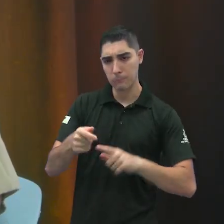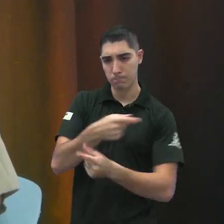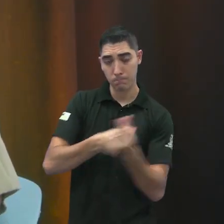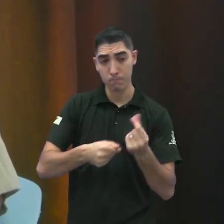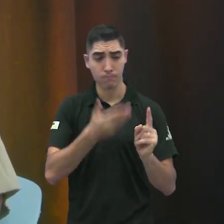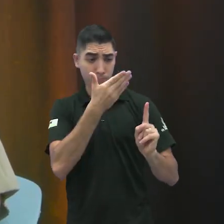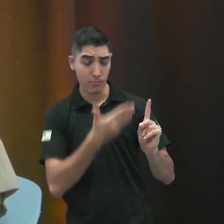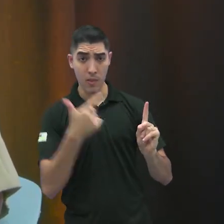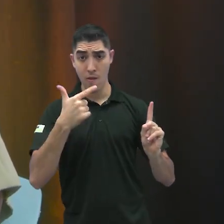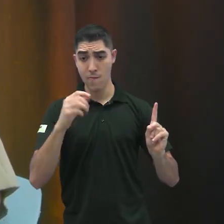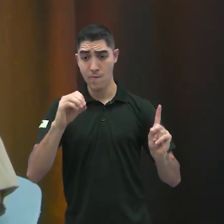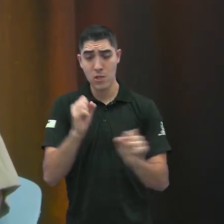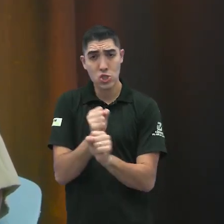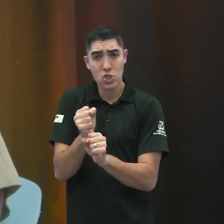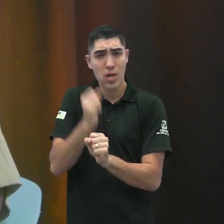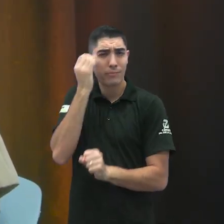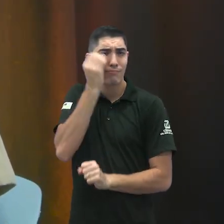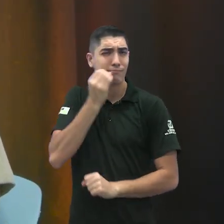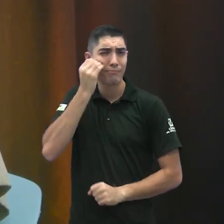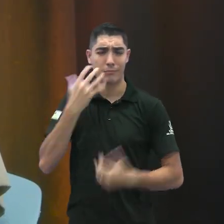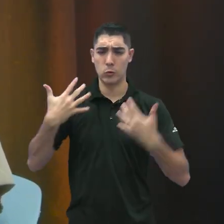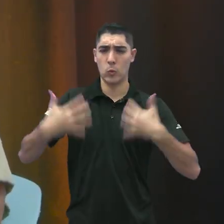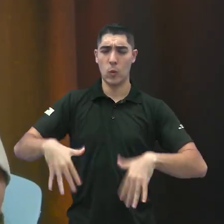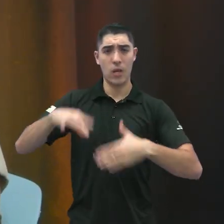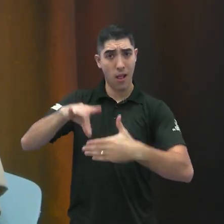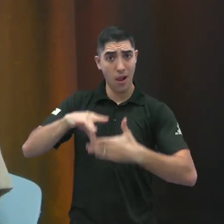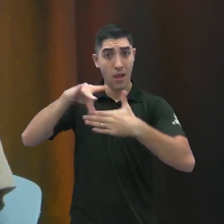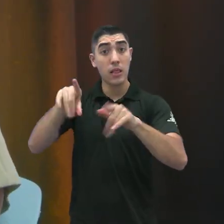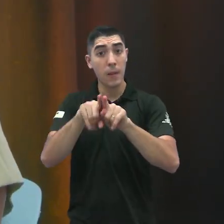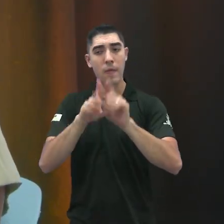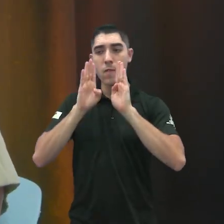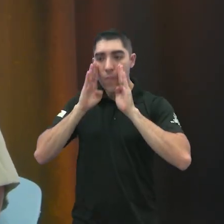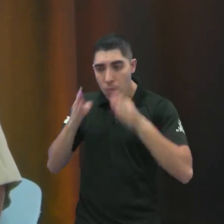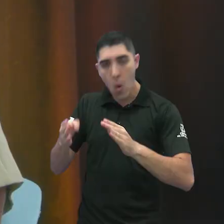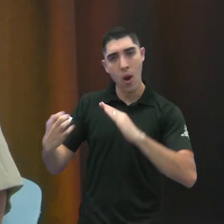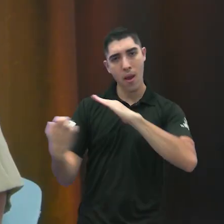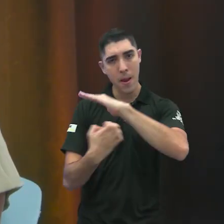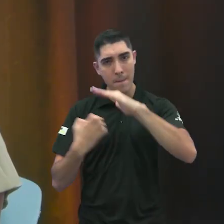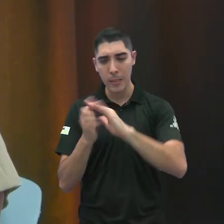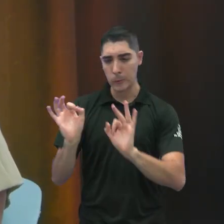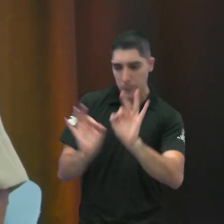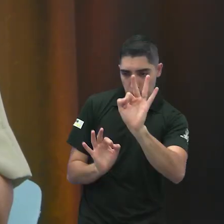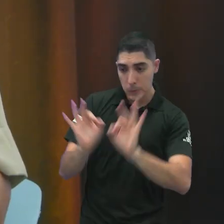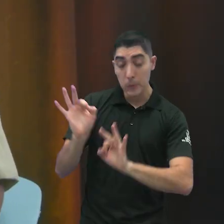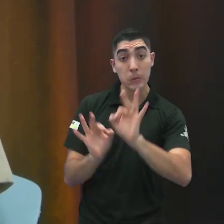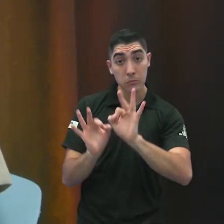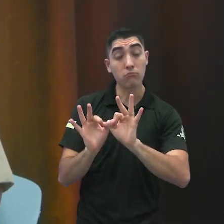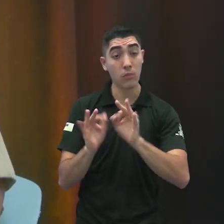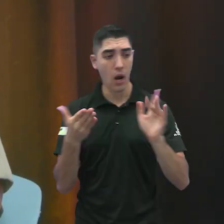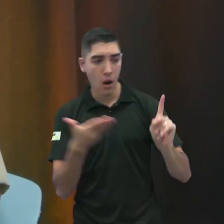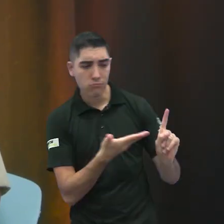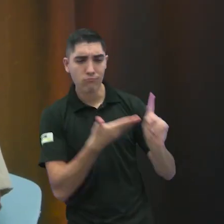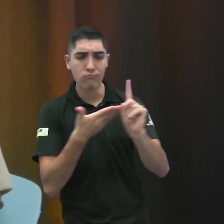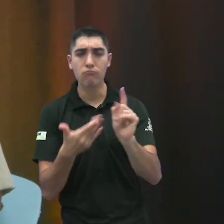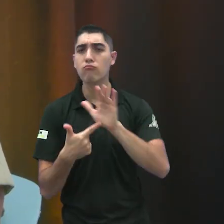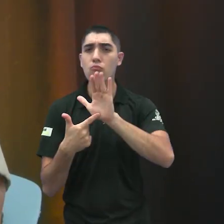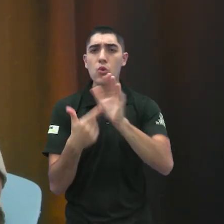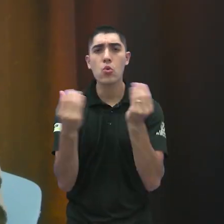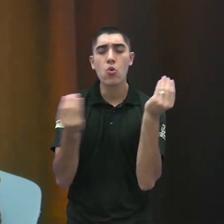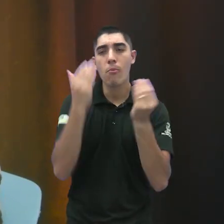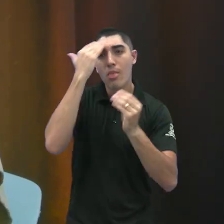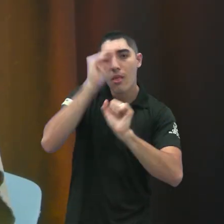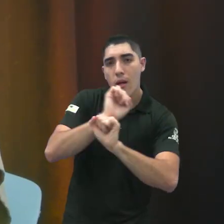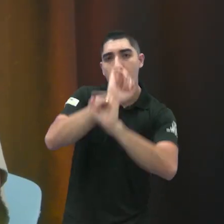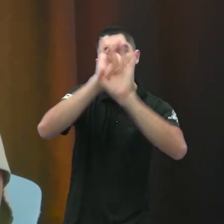de 20 anos de experiência em liderança e transformação organizacional, ela nos ajudará a trazer mais clareza sobre